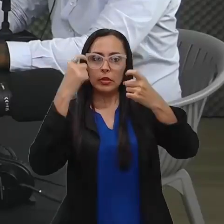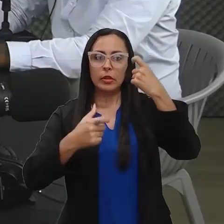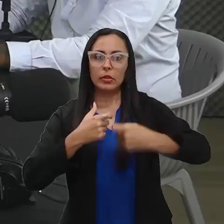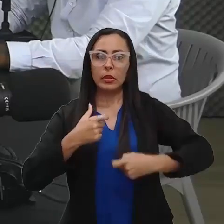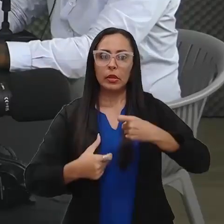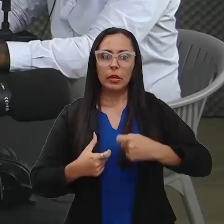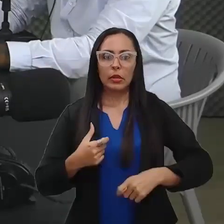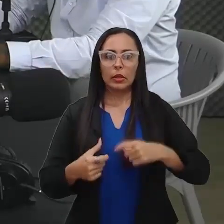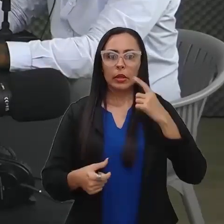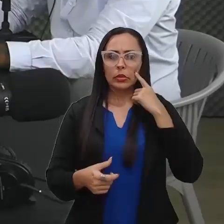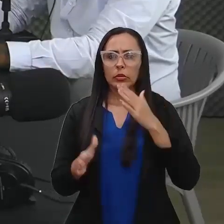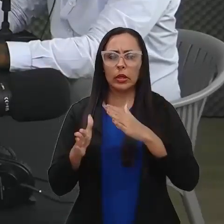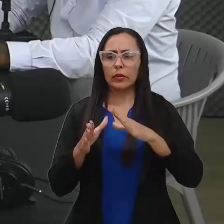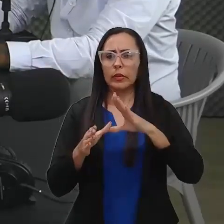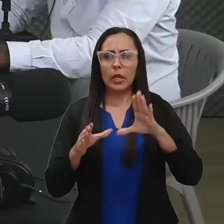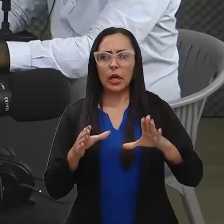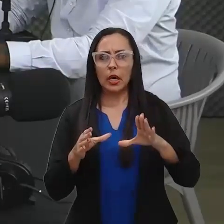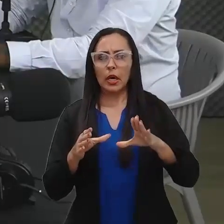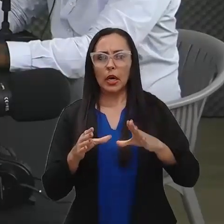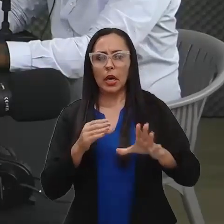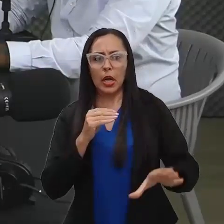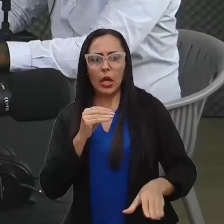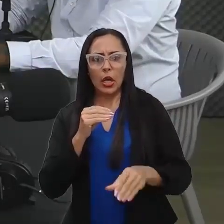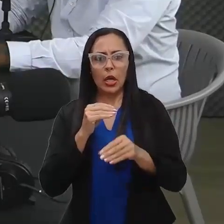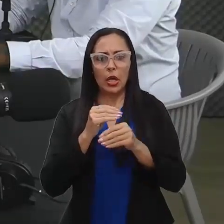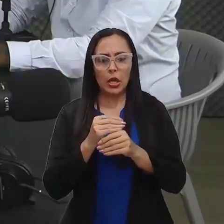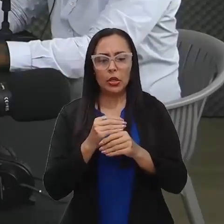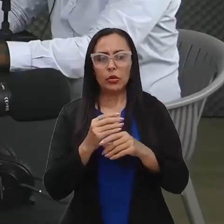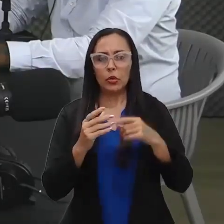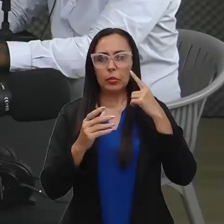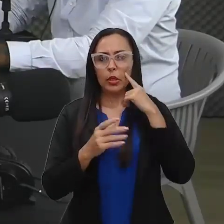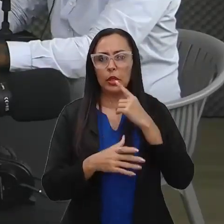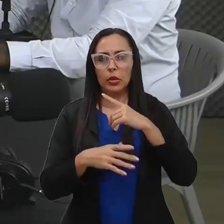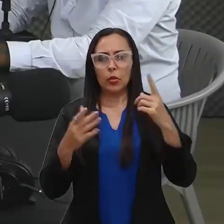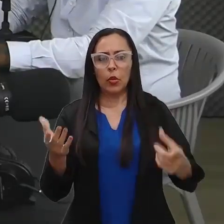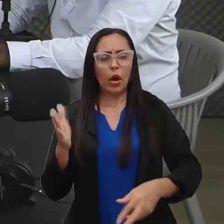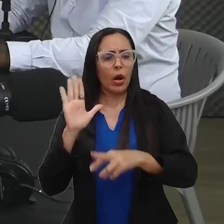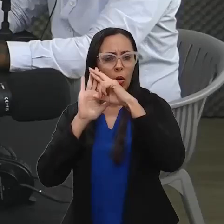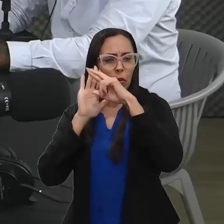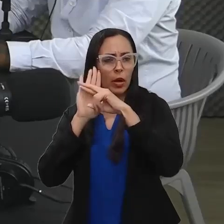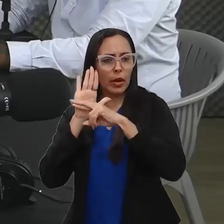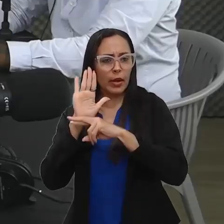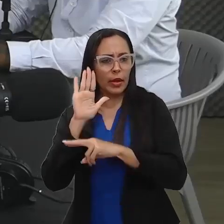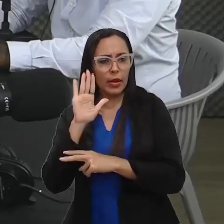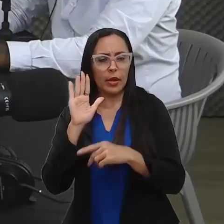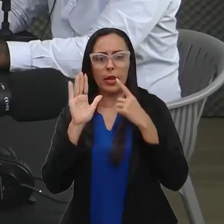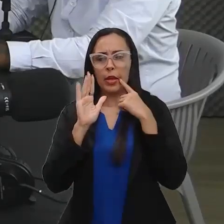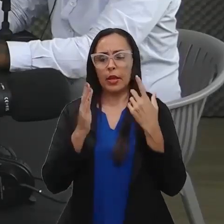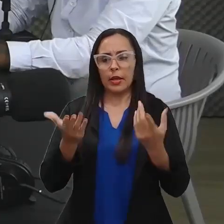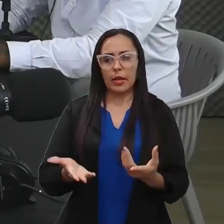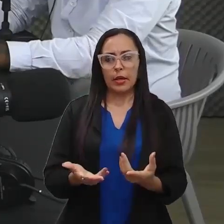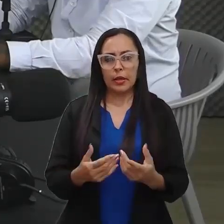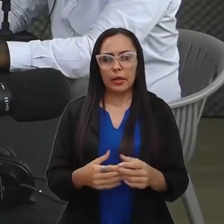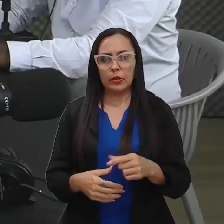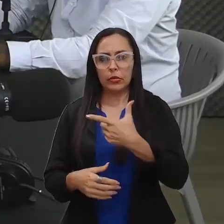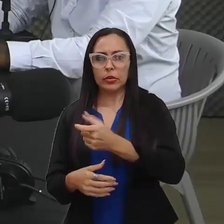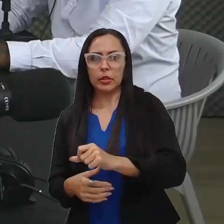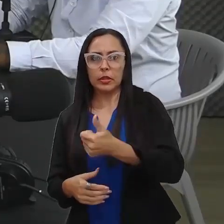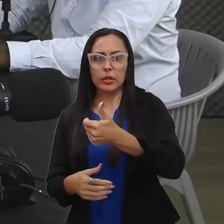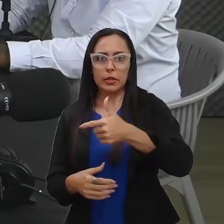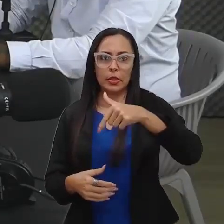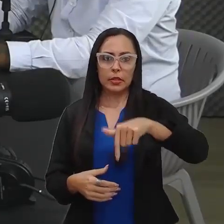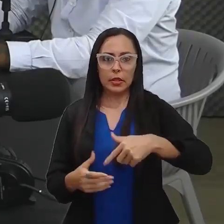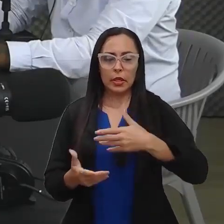Isso não deve estar resumido a uma norma, a um artigo de estupro de 217, ou